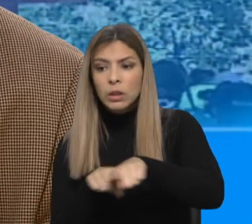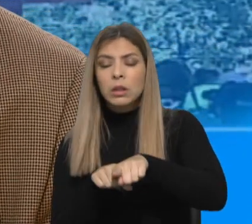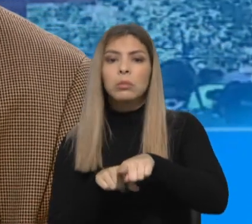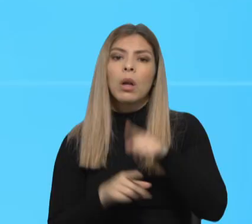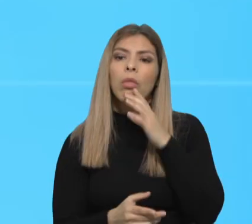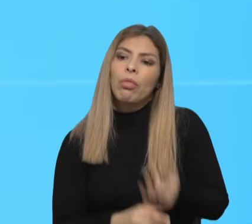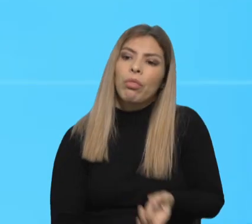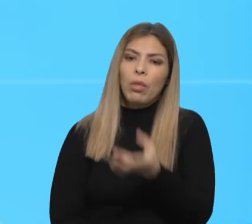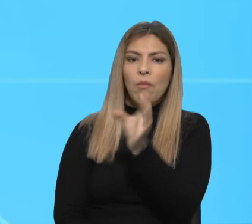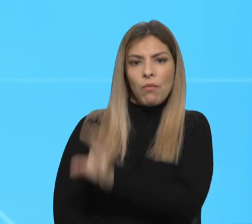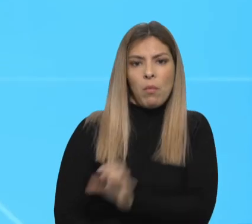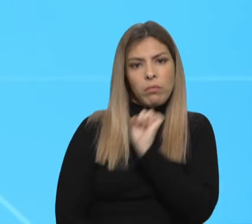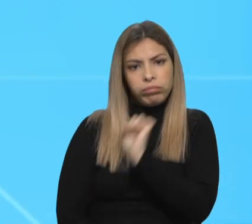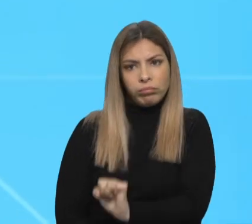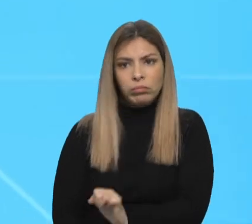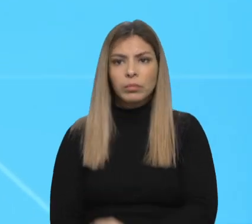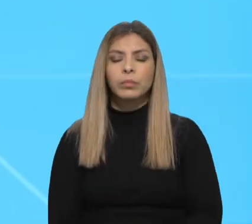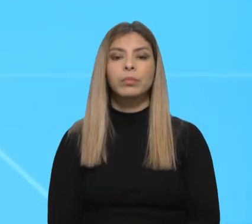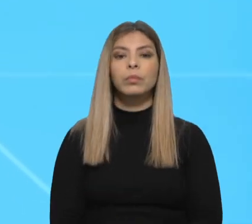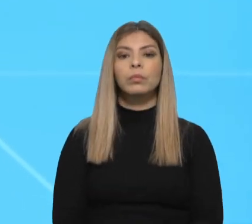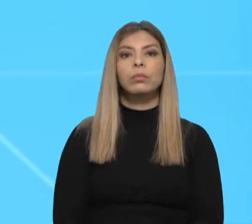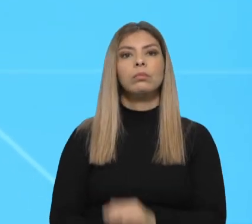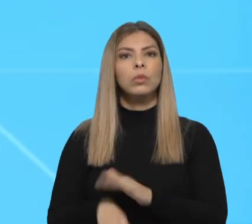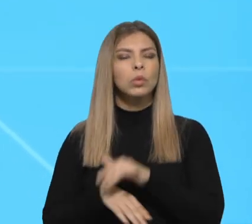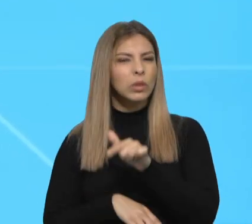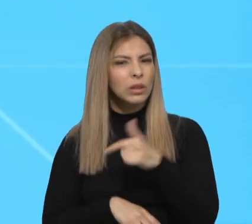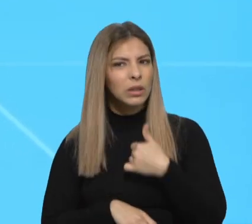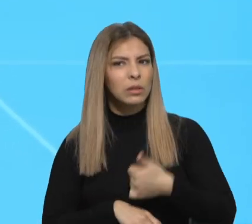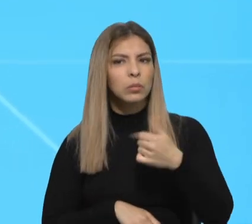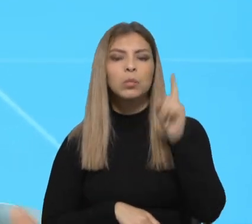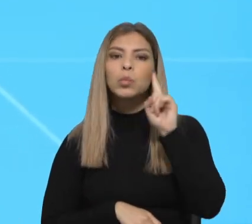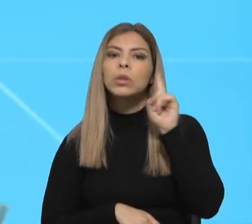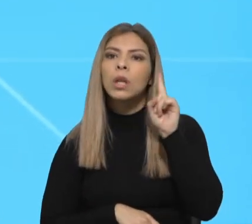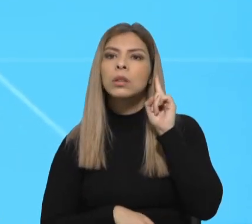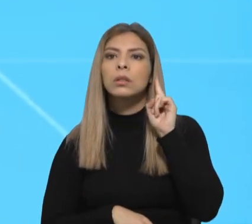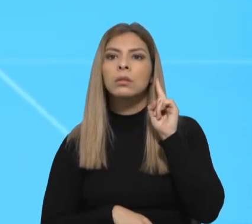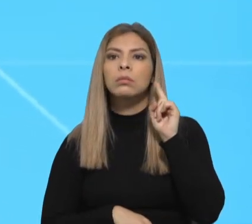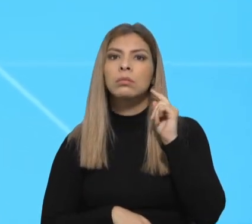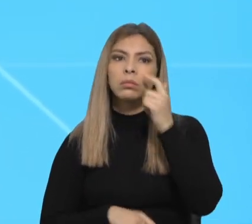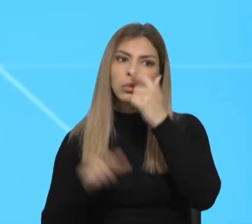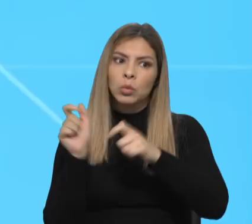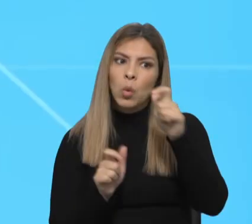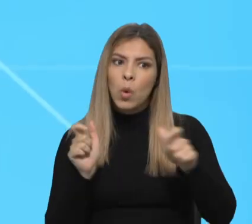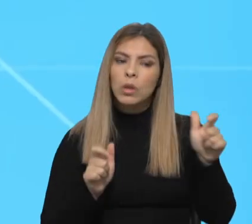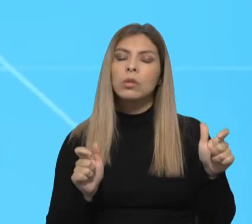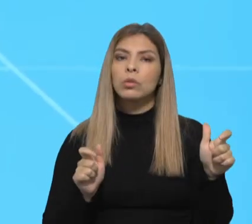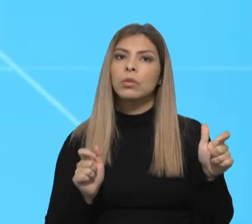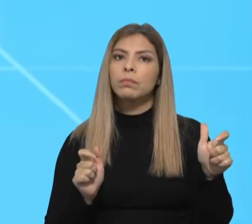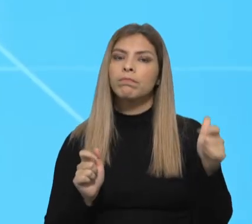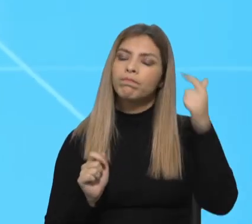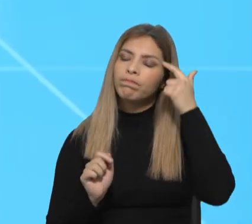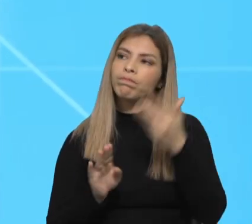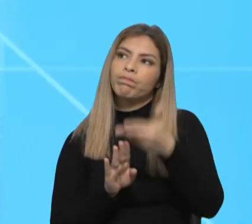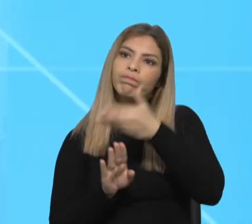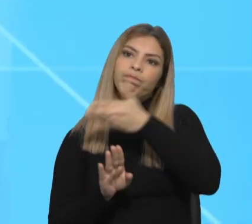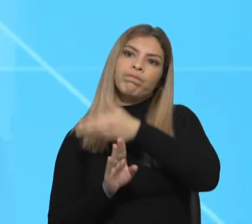caridade. Talvez por isso importe visitar aqueles que se situam numa linha cronológica, não é? E que ao longo